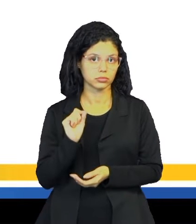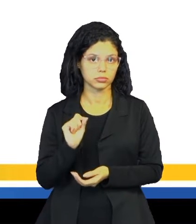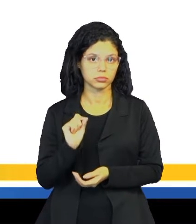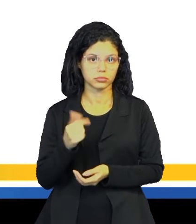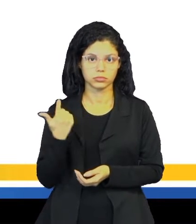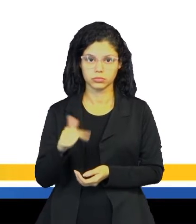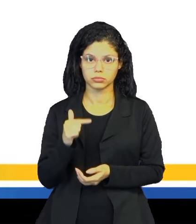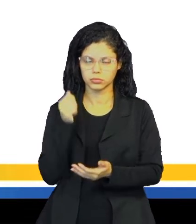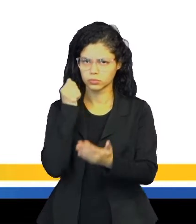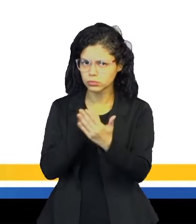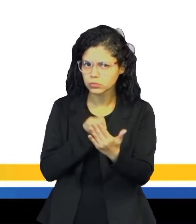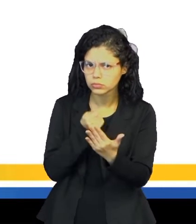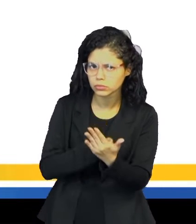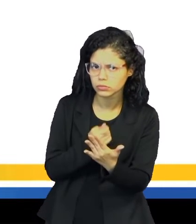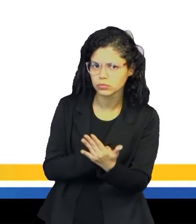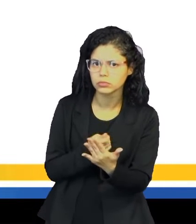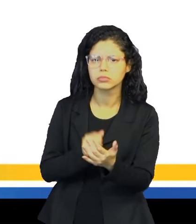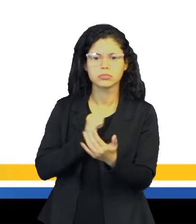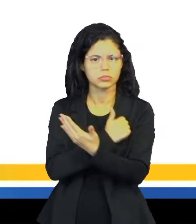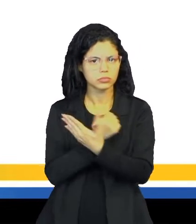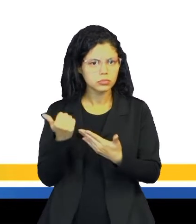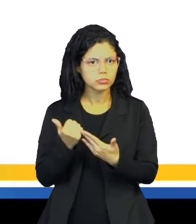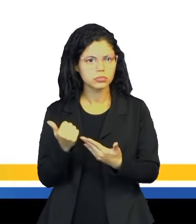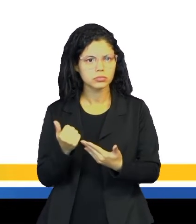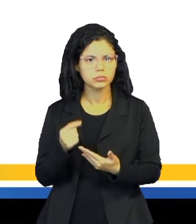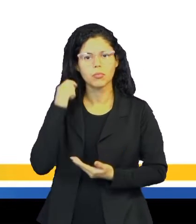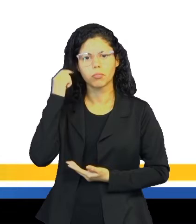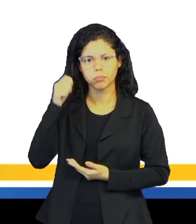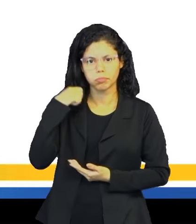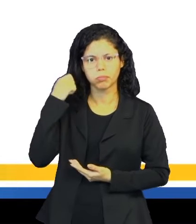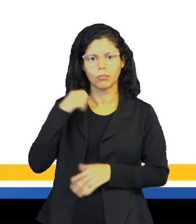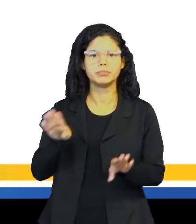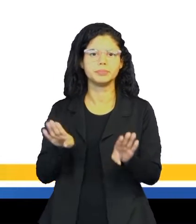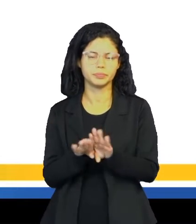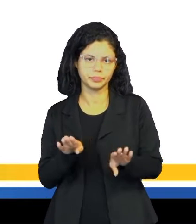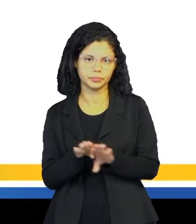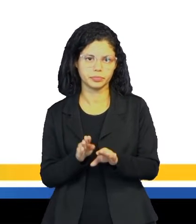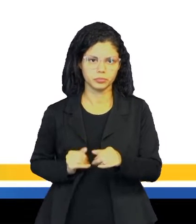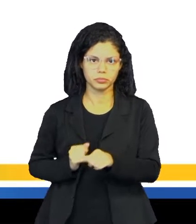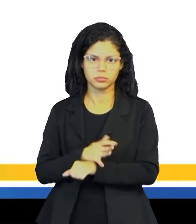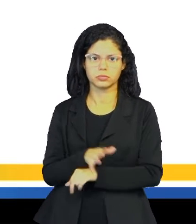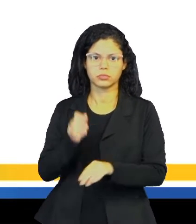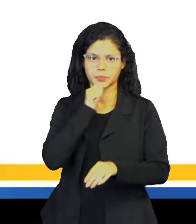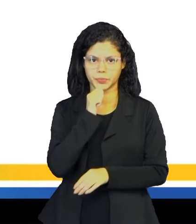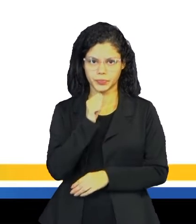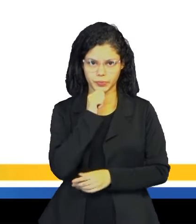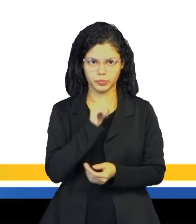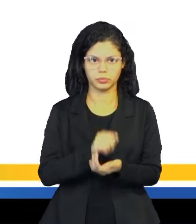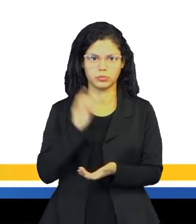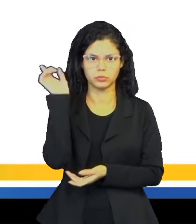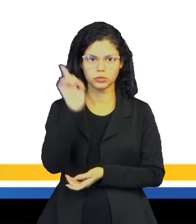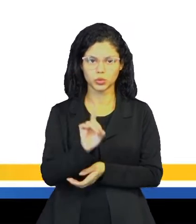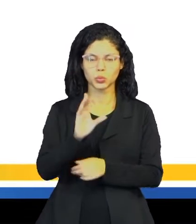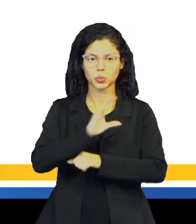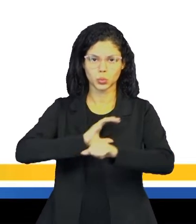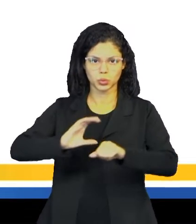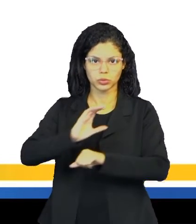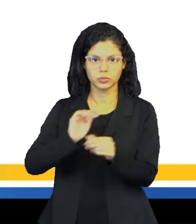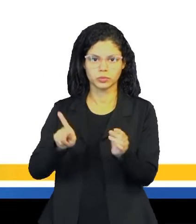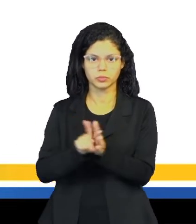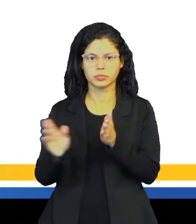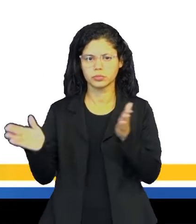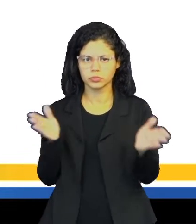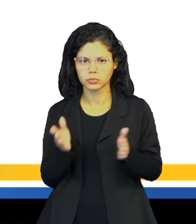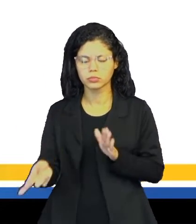não exige a obrigatoriedade da ação do advogado, né, em sua impetração, tornando, né, um direito constitucional